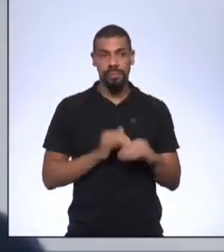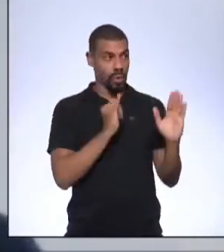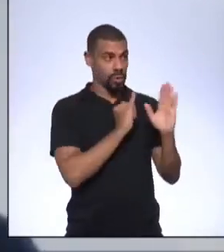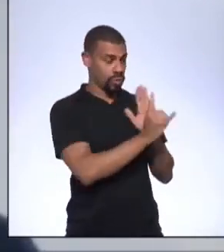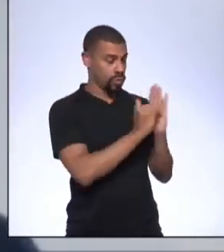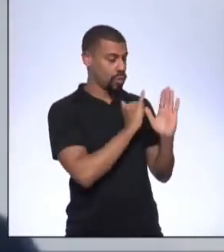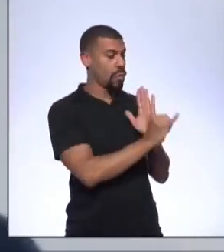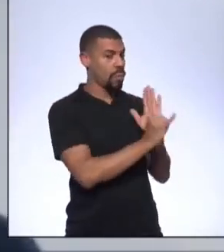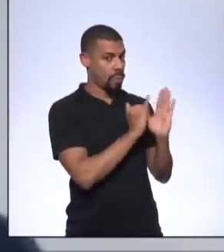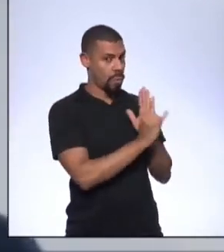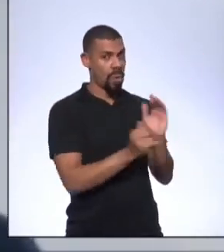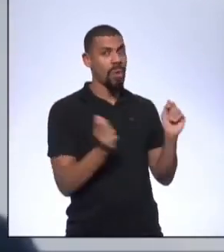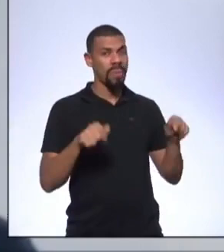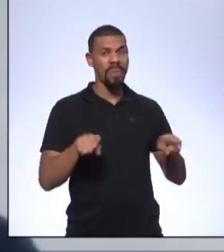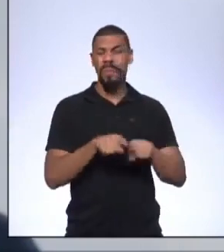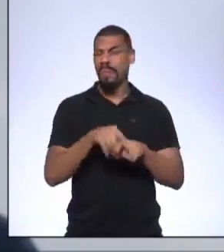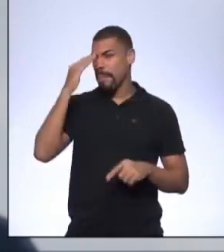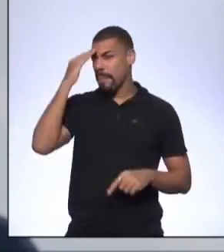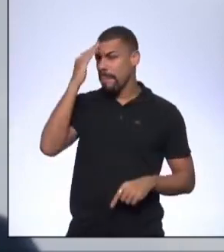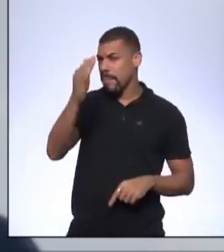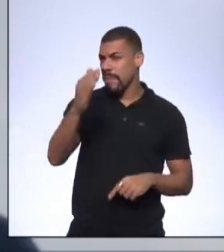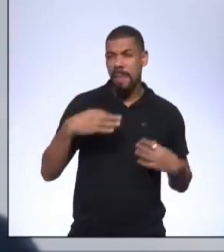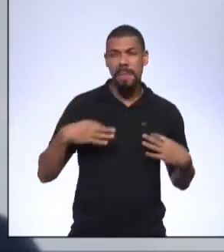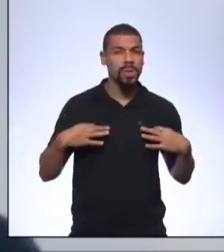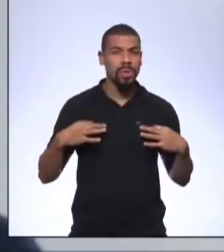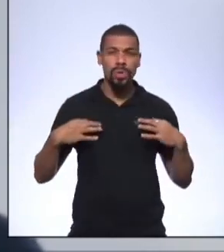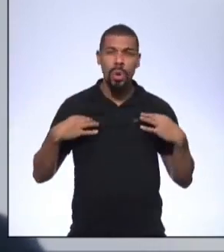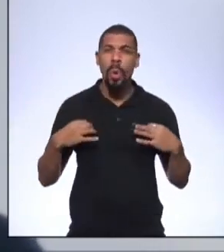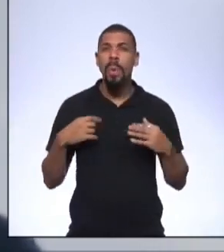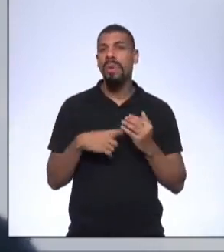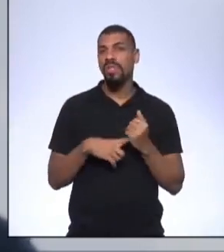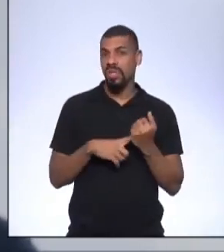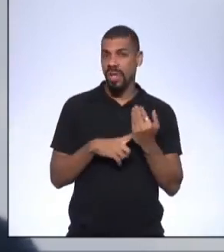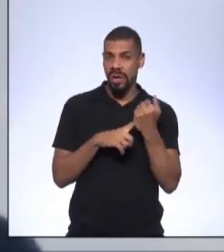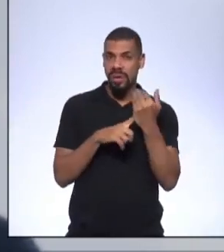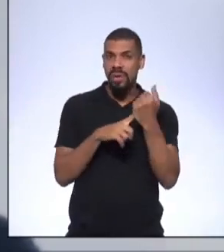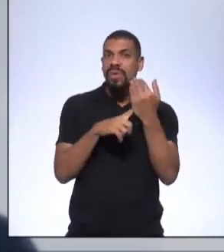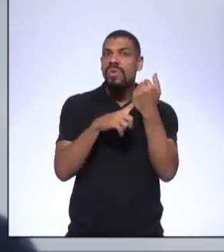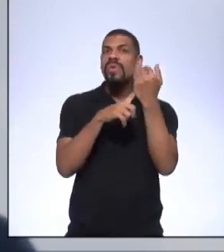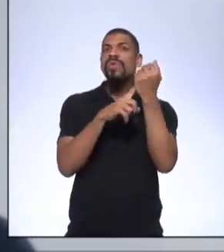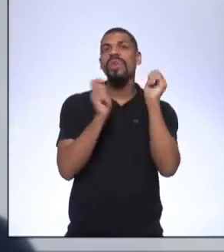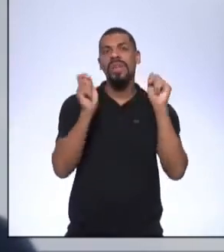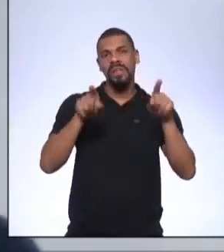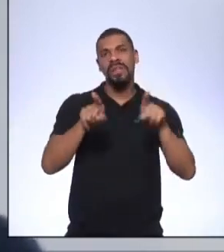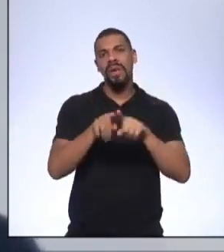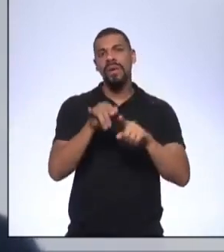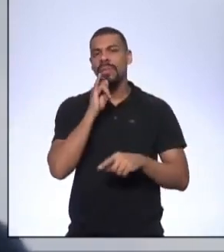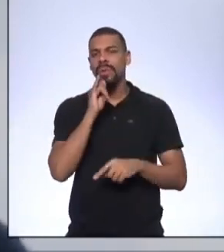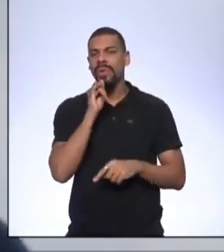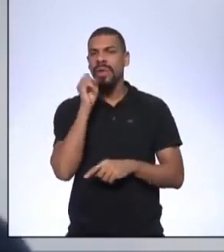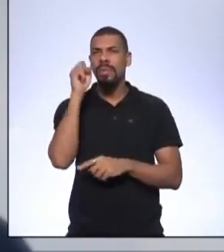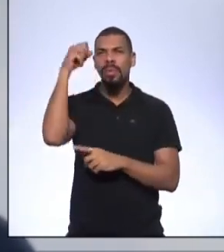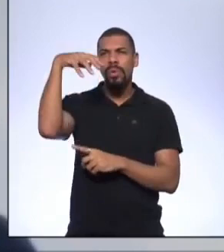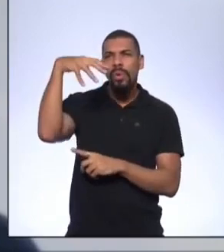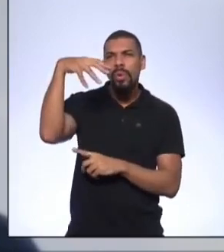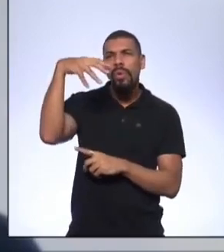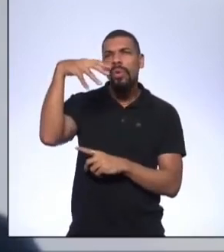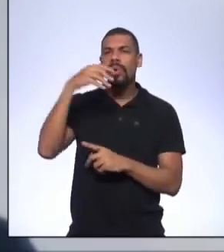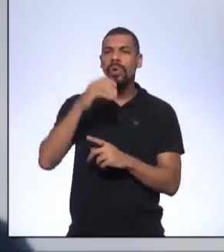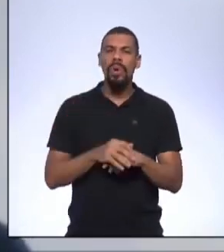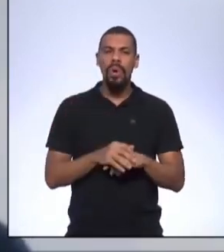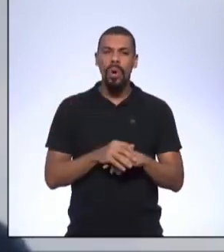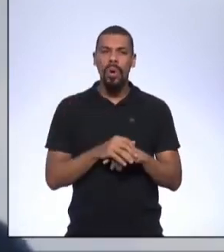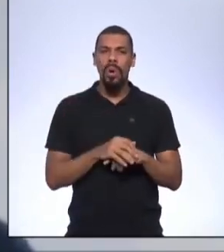impostos, principalmente vestuário, produtos assim de tecnologia que não seja muito avançado, por exemplo, luminária, coisinha